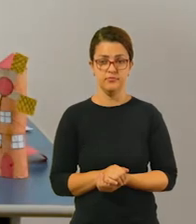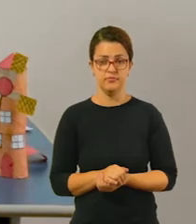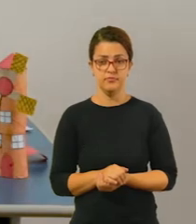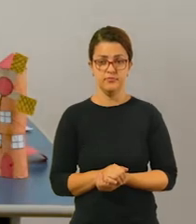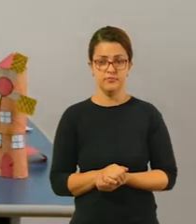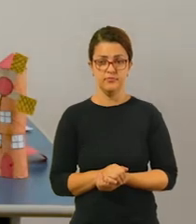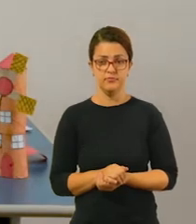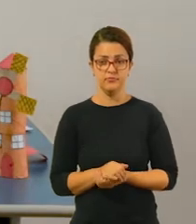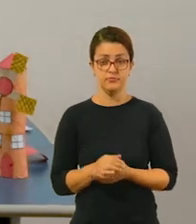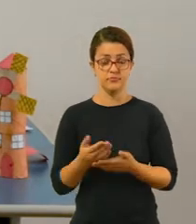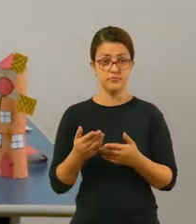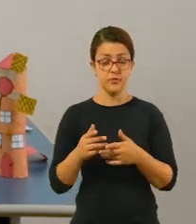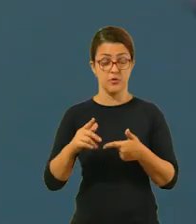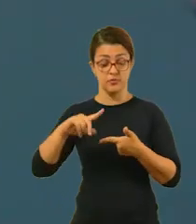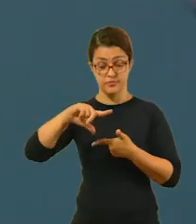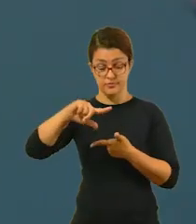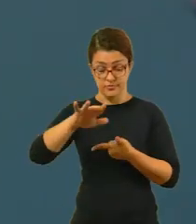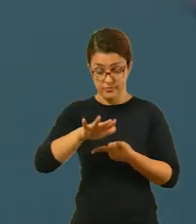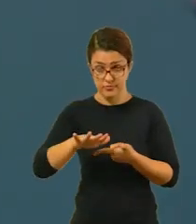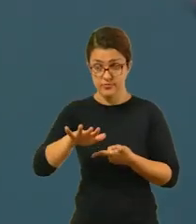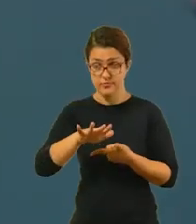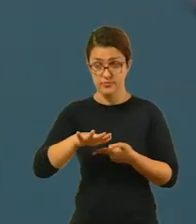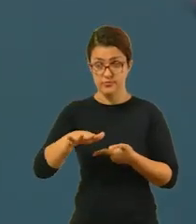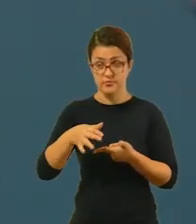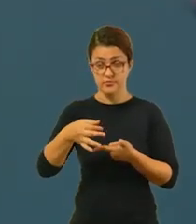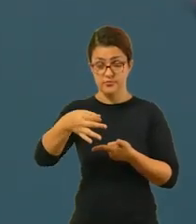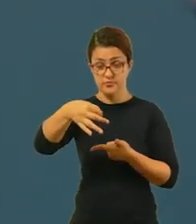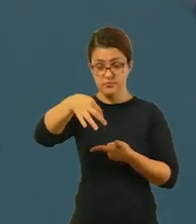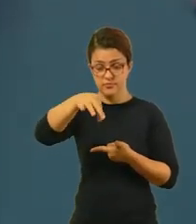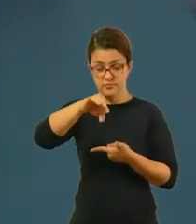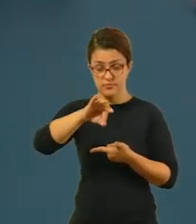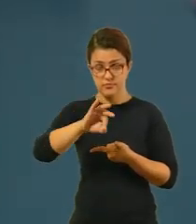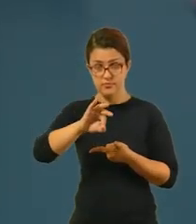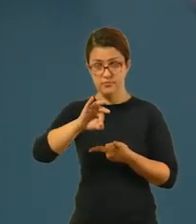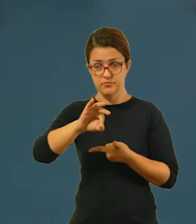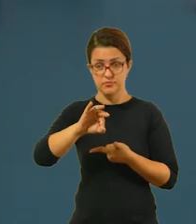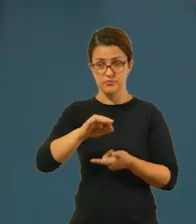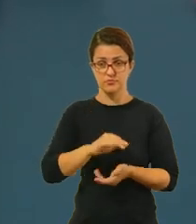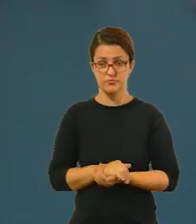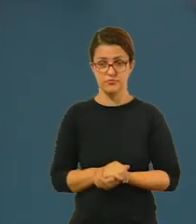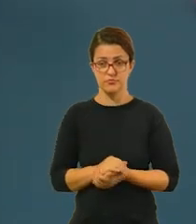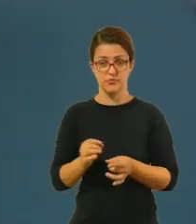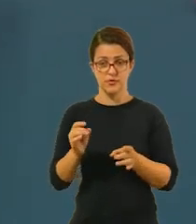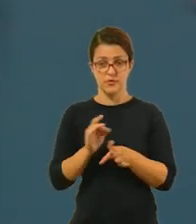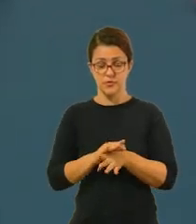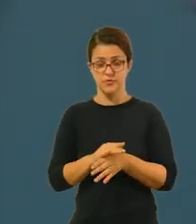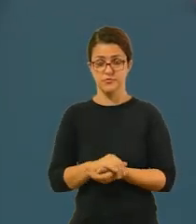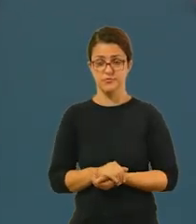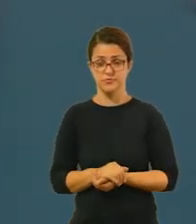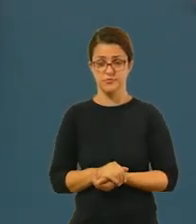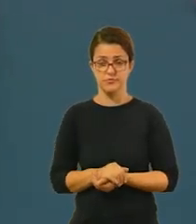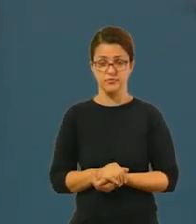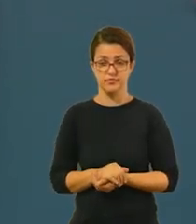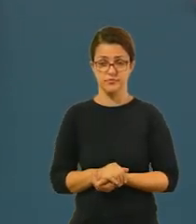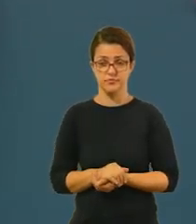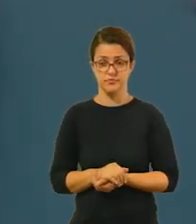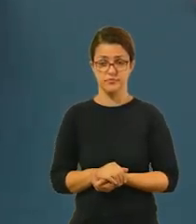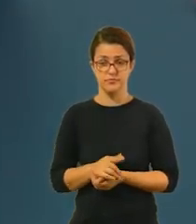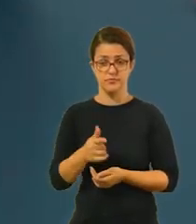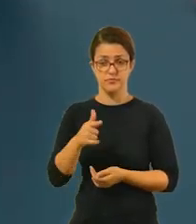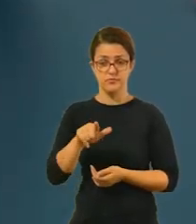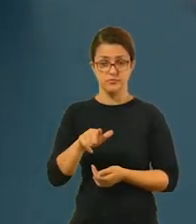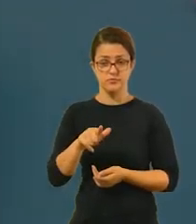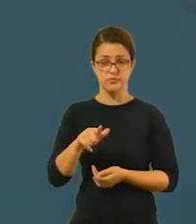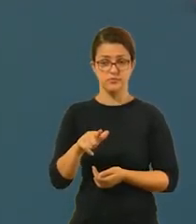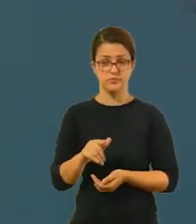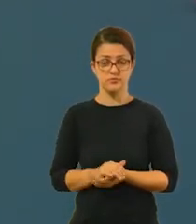Ao abrir, pegue essa parte de cima e vamos dobrá-la para baixo. Terminando isso,